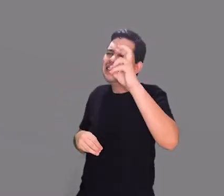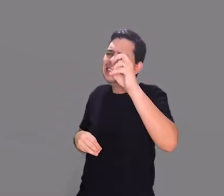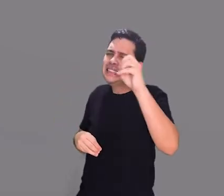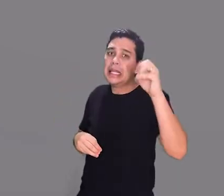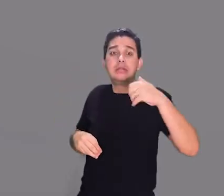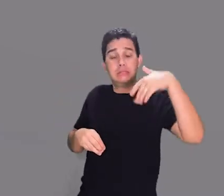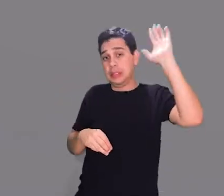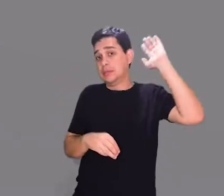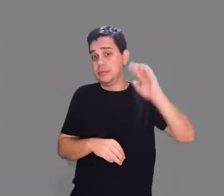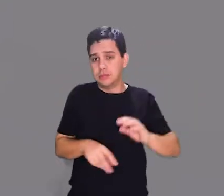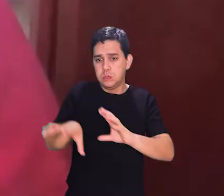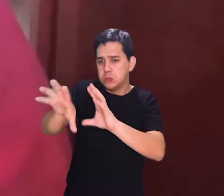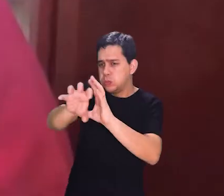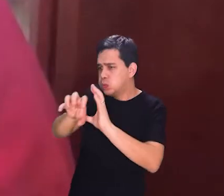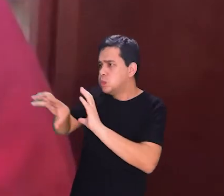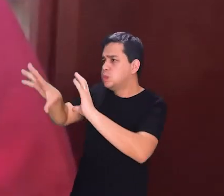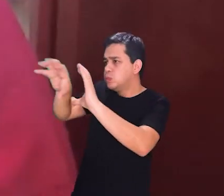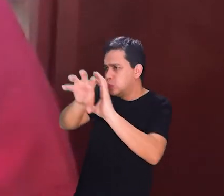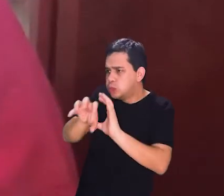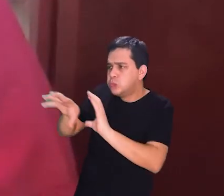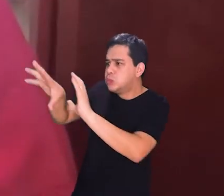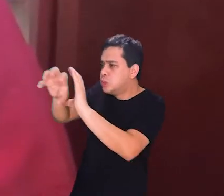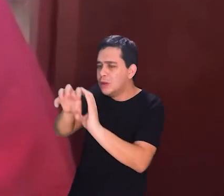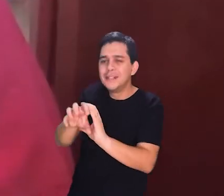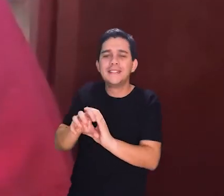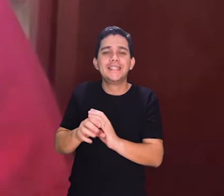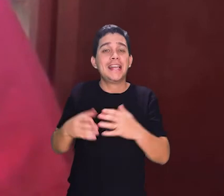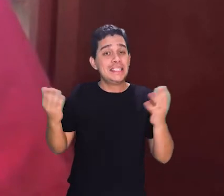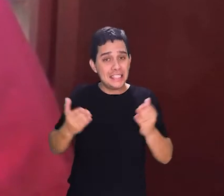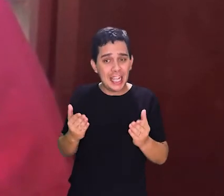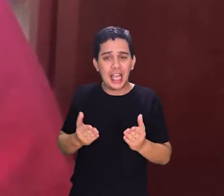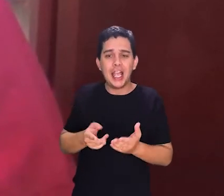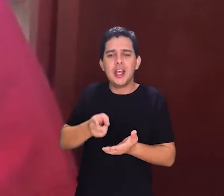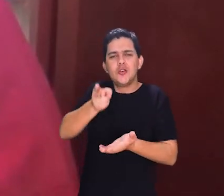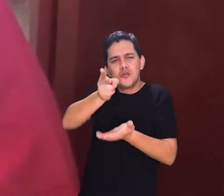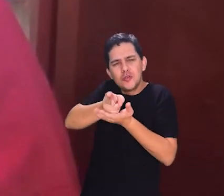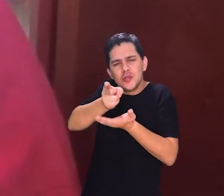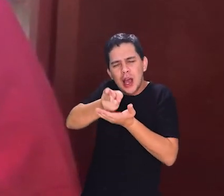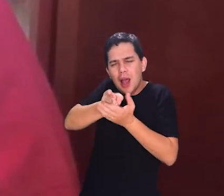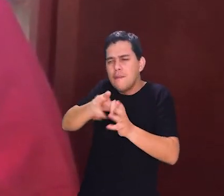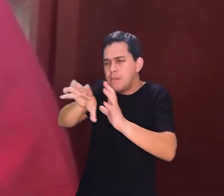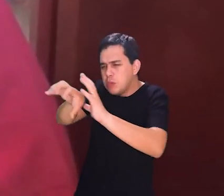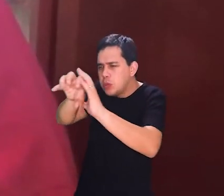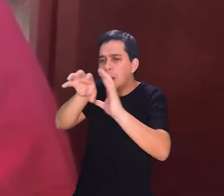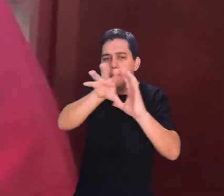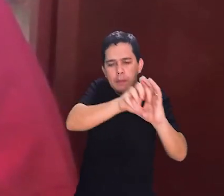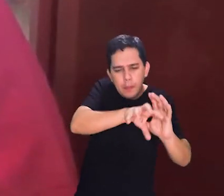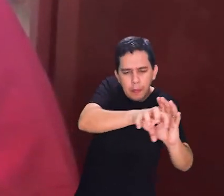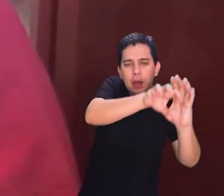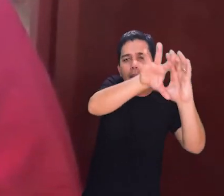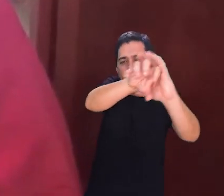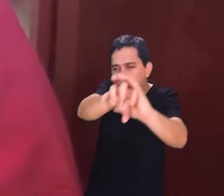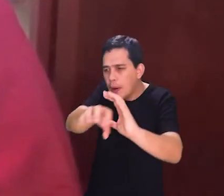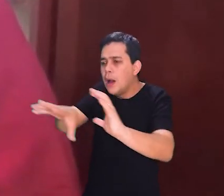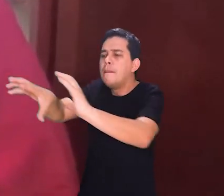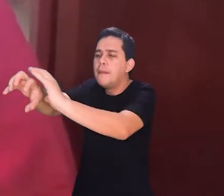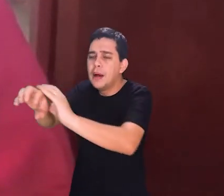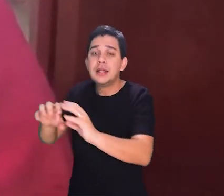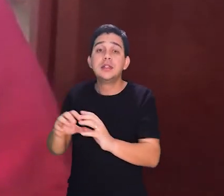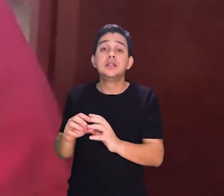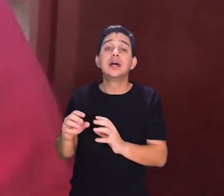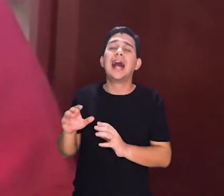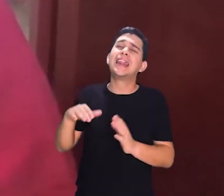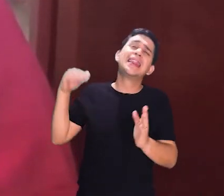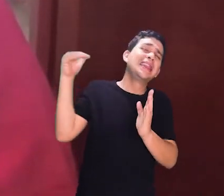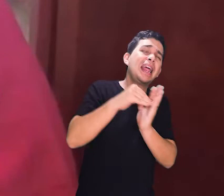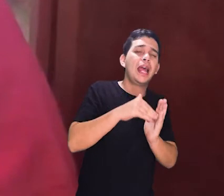consiga, até o final do ano que vem, até o final de 2023, escanear todas as unidades de internação do